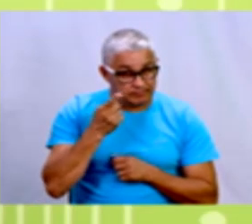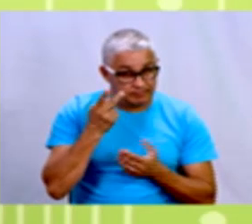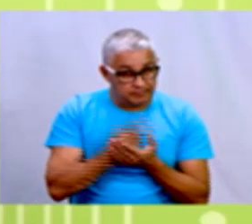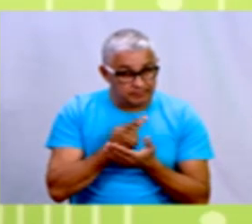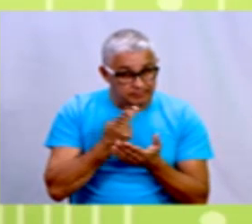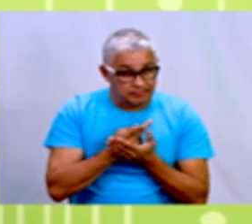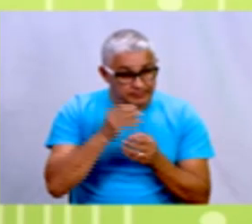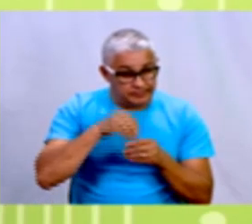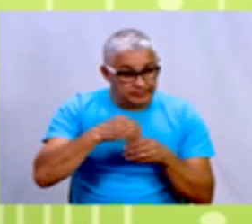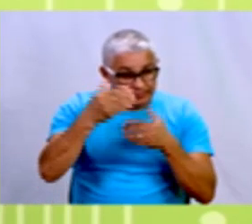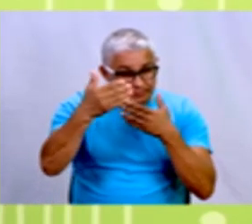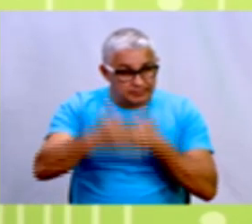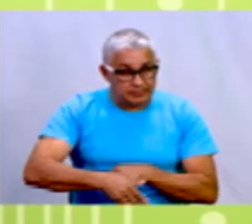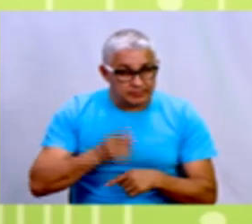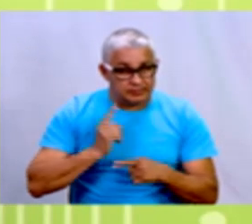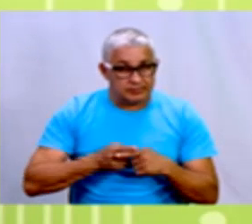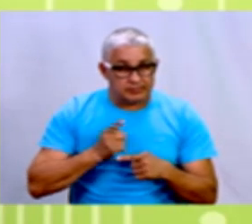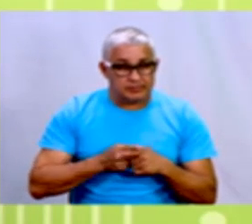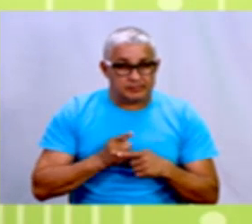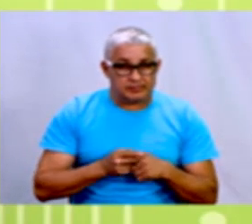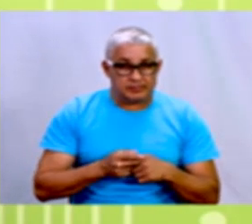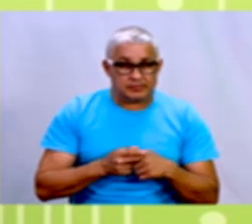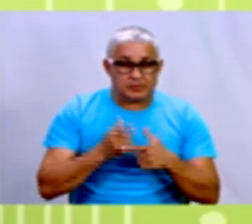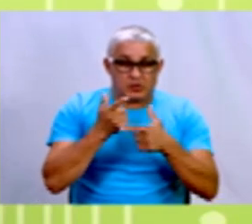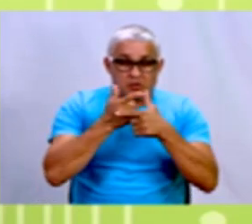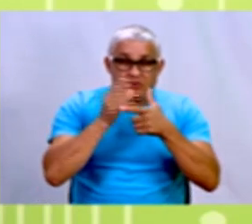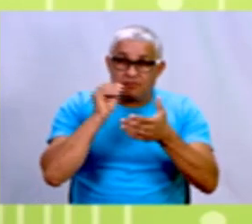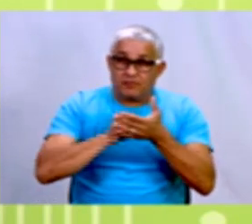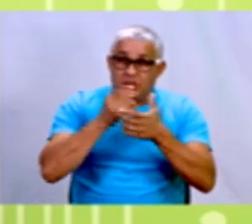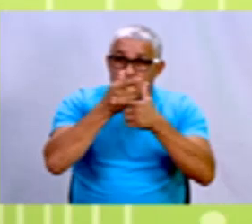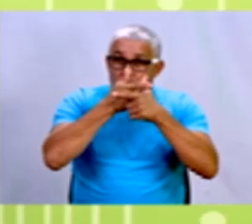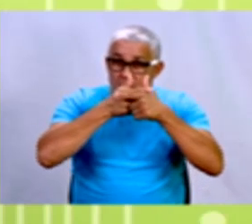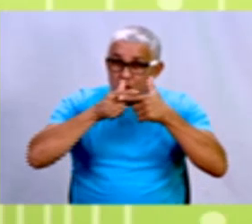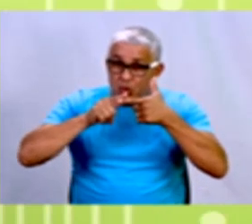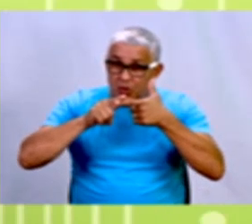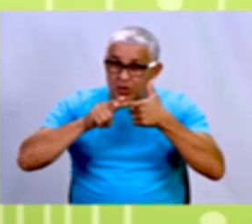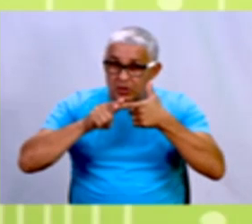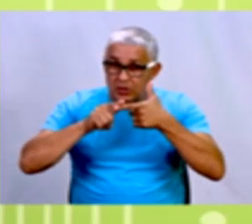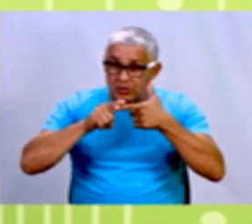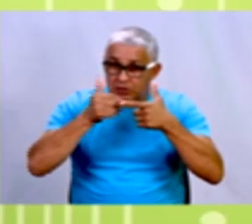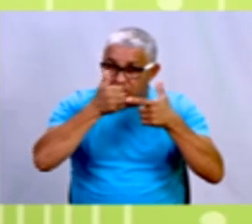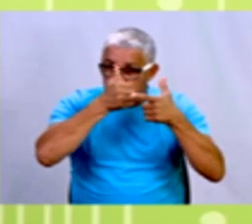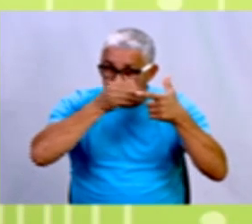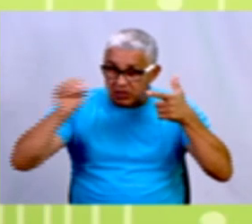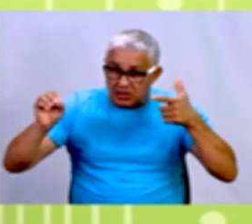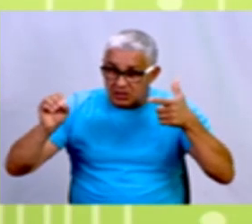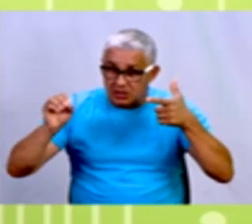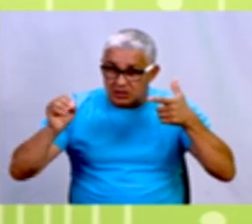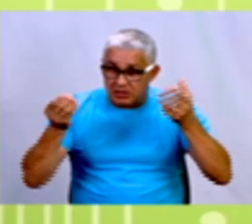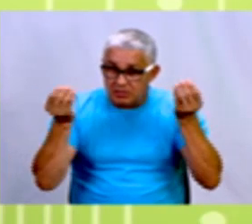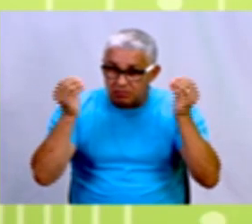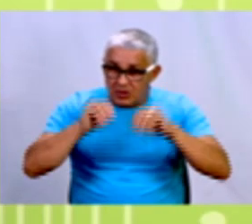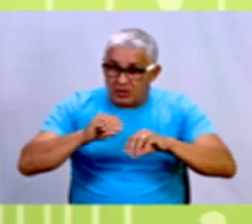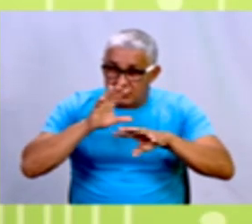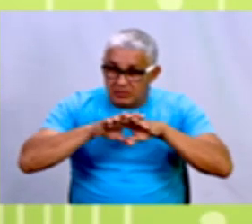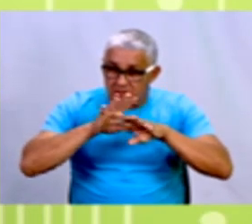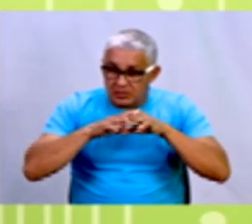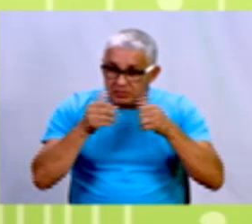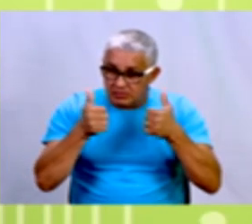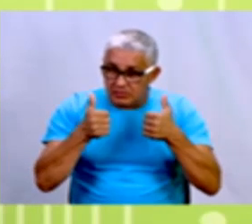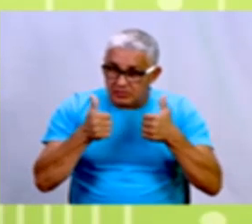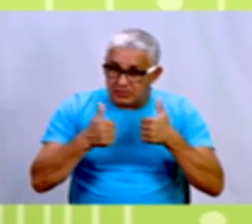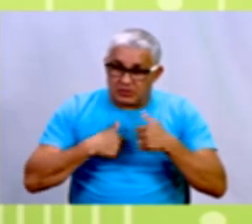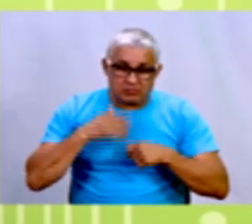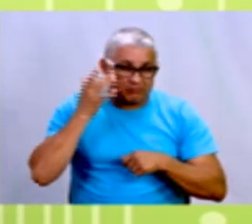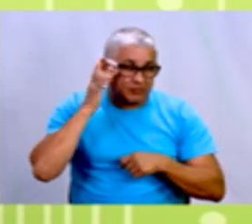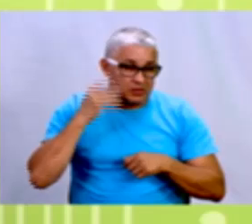na prova porque não dividiu a taxa percentual por 100 para colocar na fórmula, tá? Porque eu